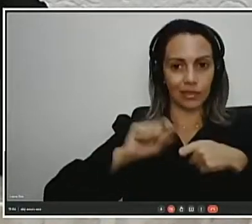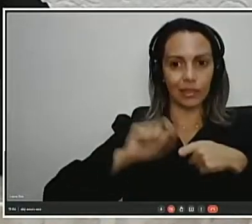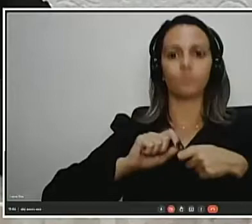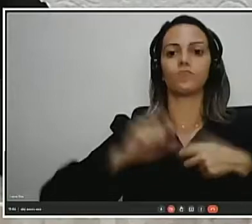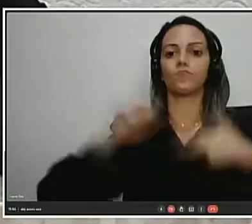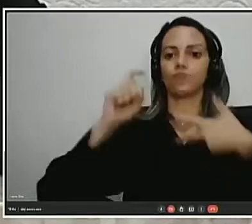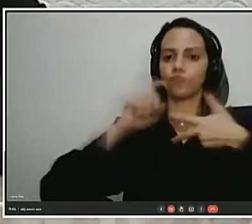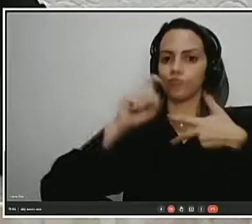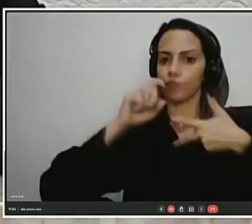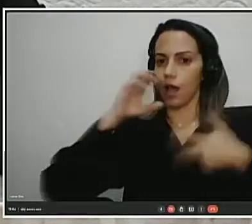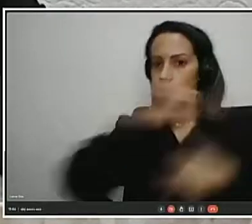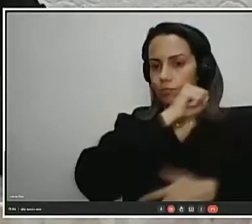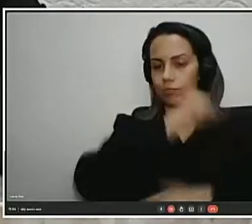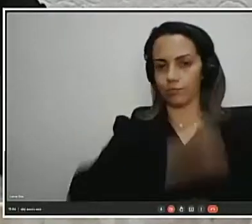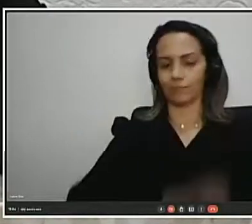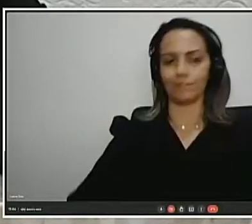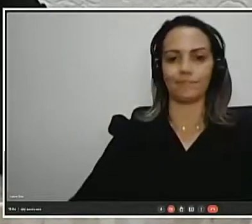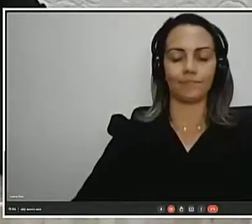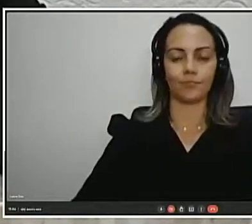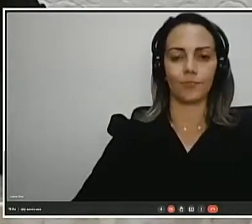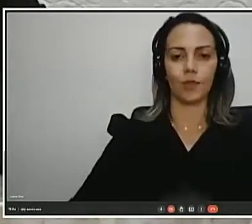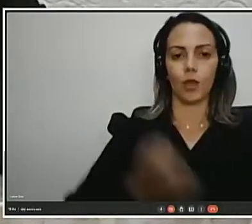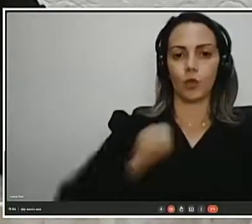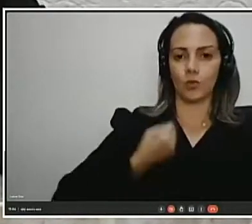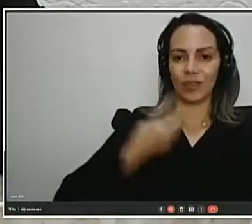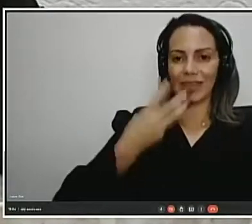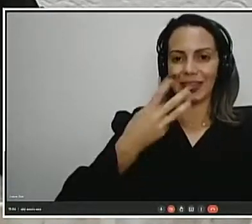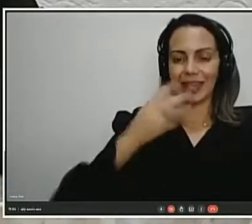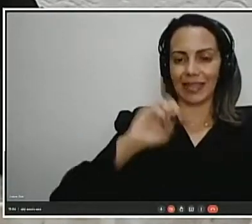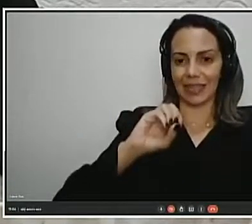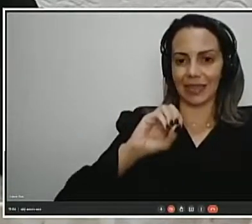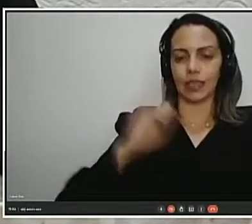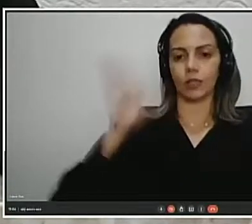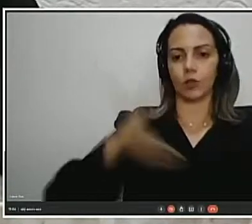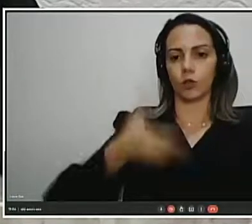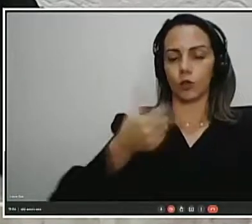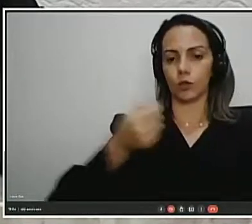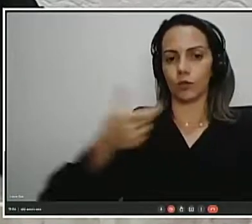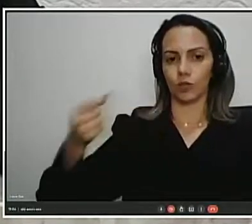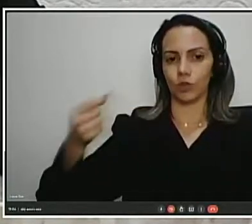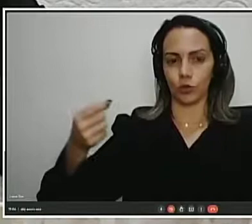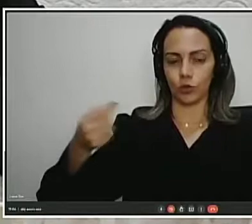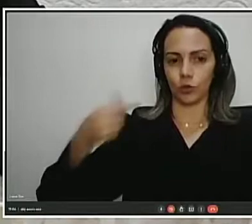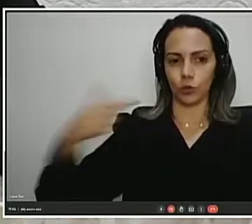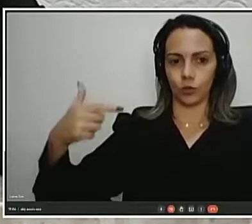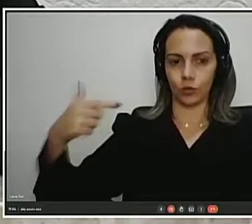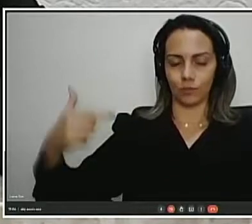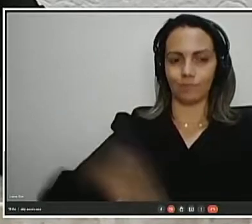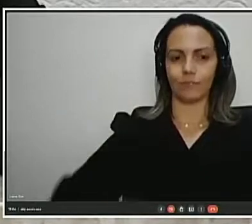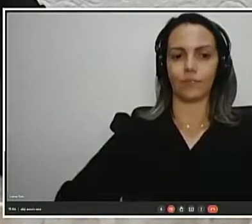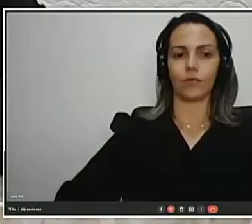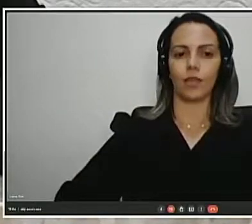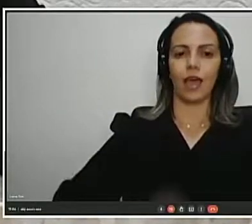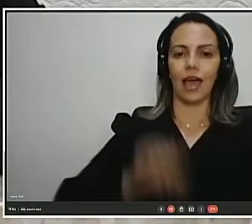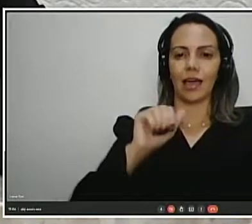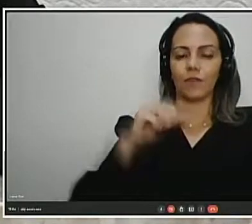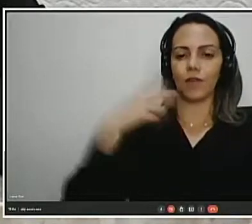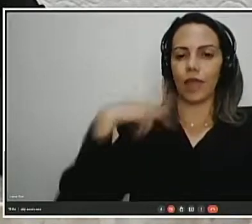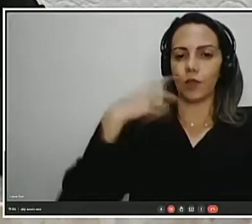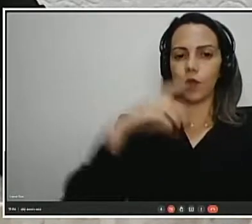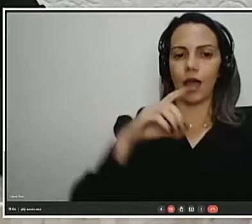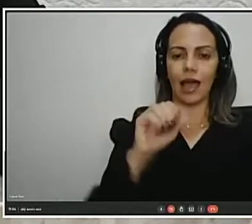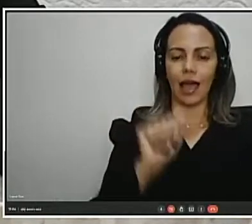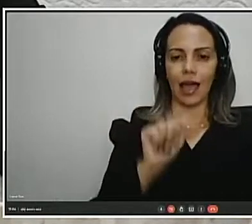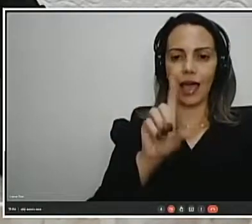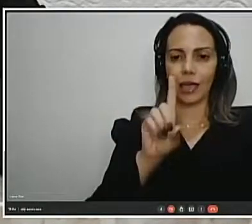urgentemente. Número 30 de 2022, do vereador Júlio Adilson Pires Filho, ao chefe do